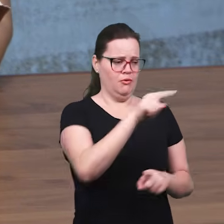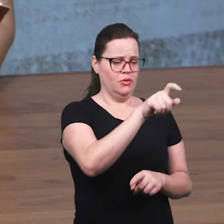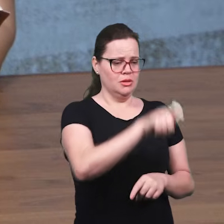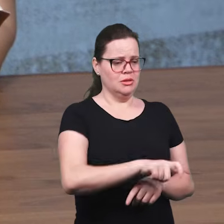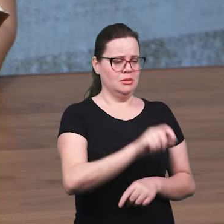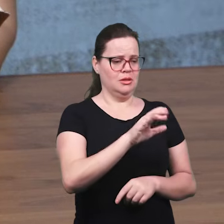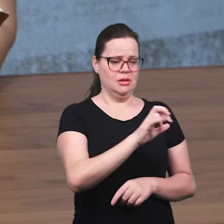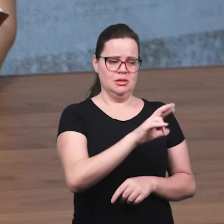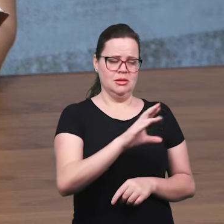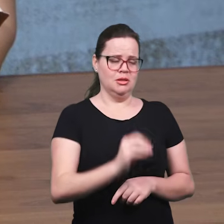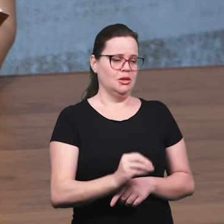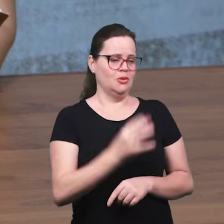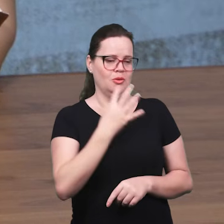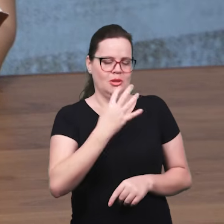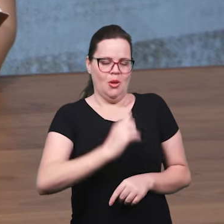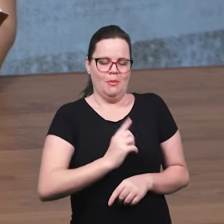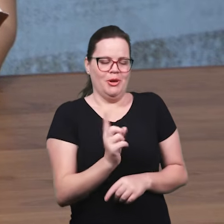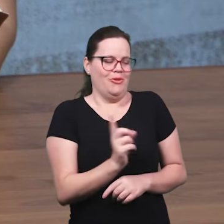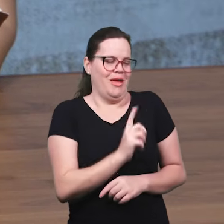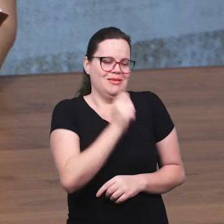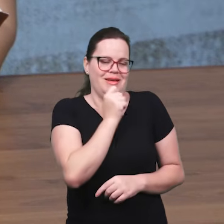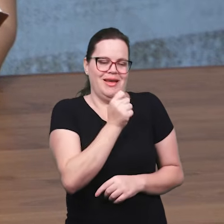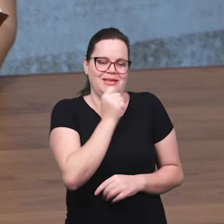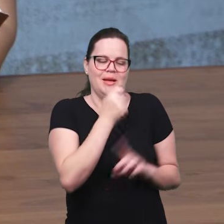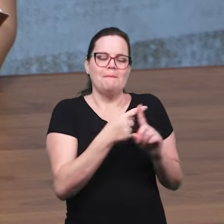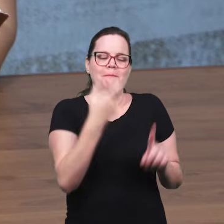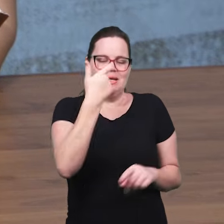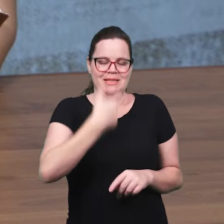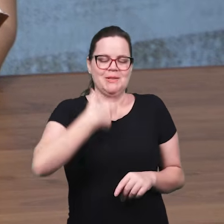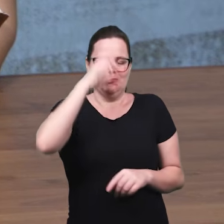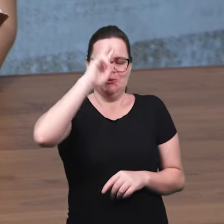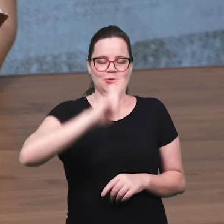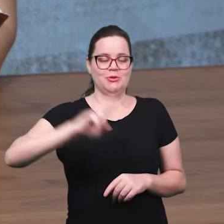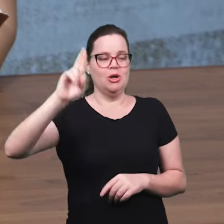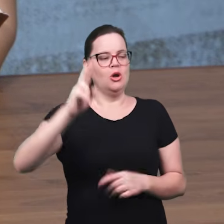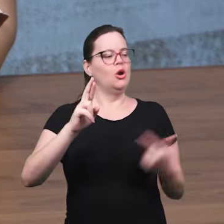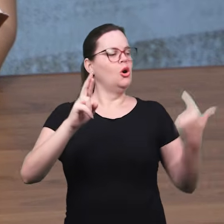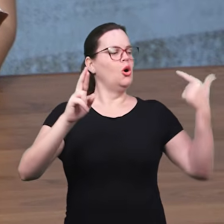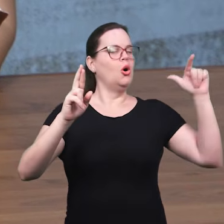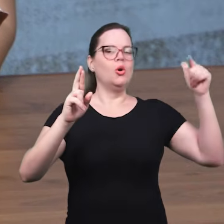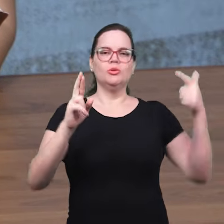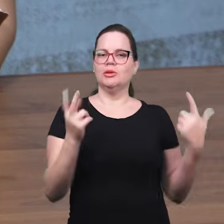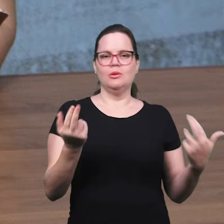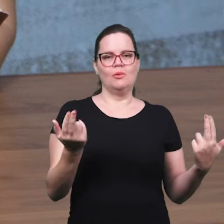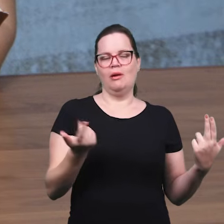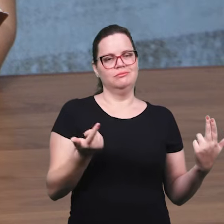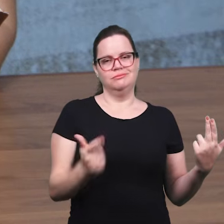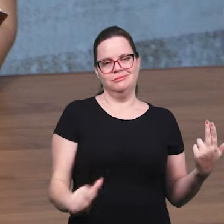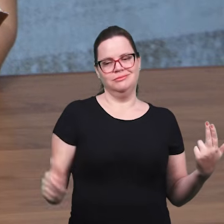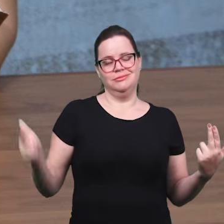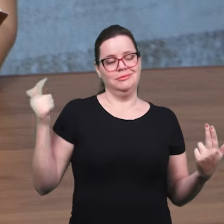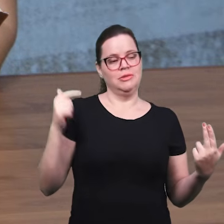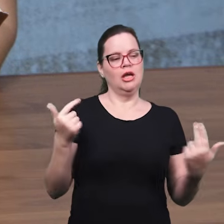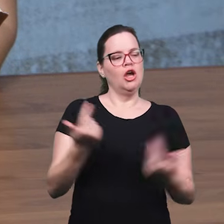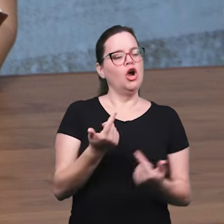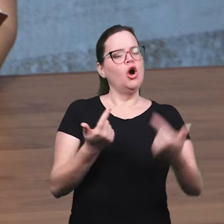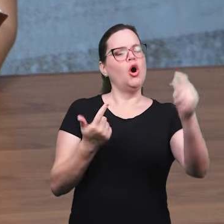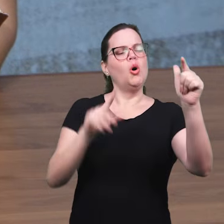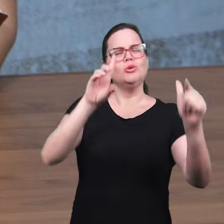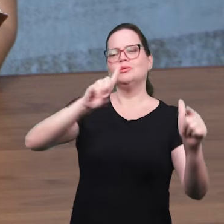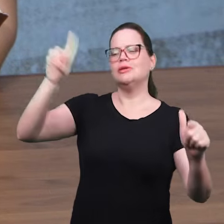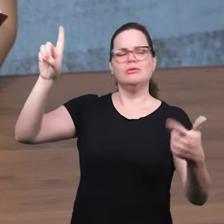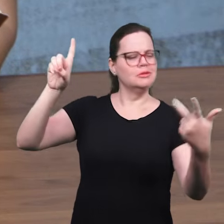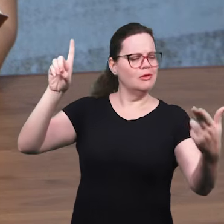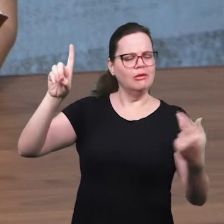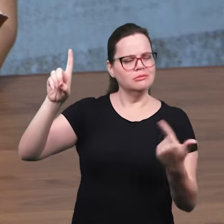conhecesses. Eu sou o Senhor, e não há outro, fora de mim não há Deus.